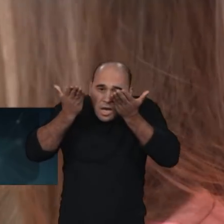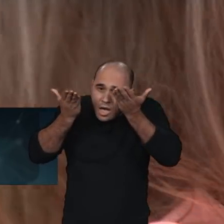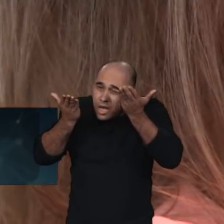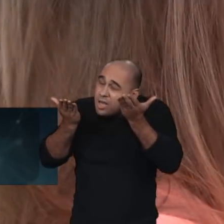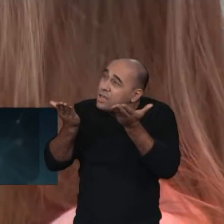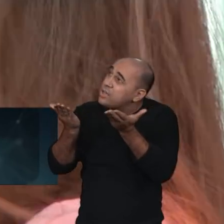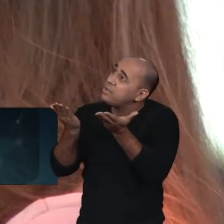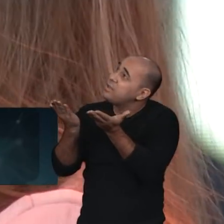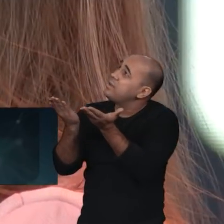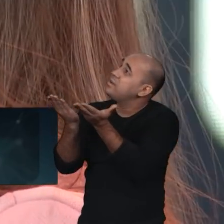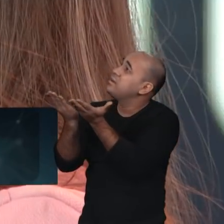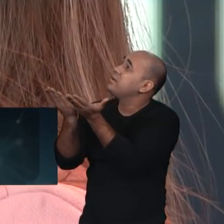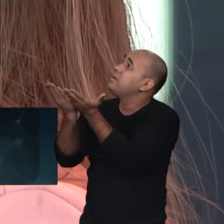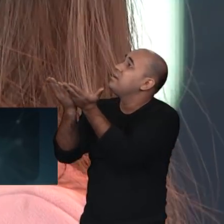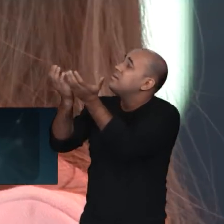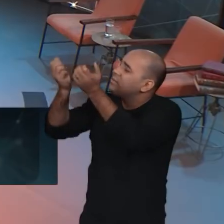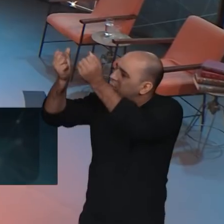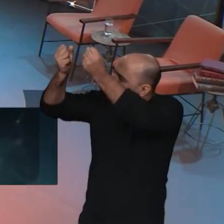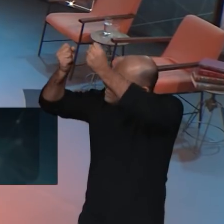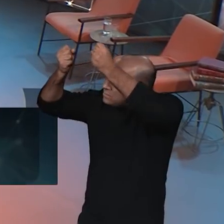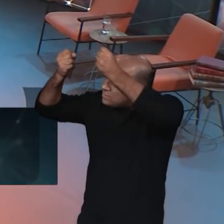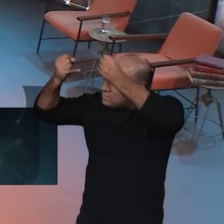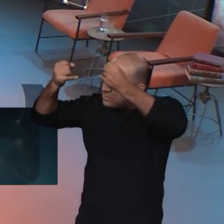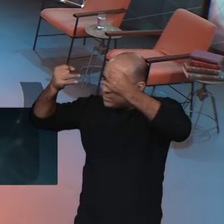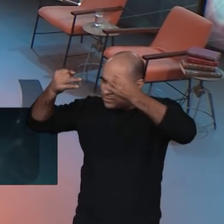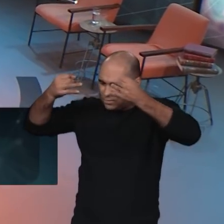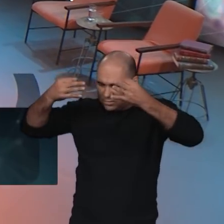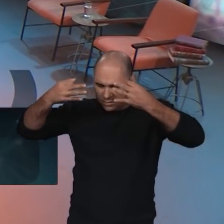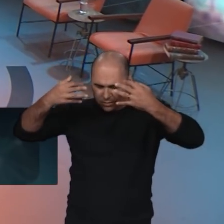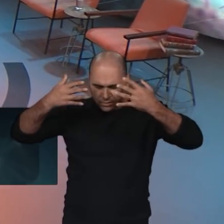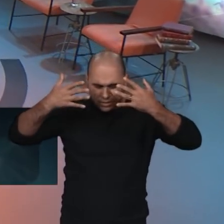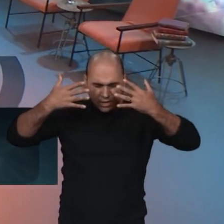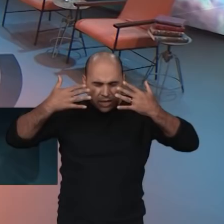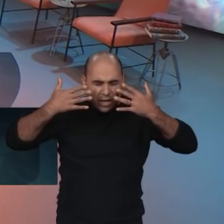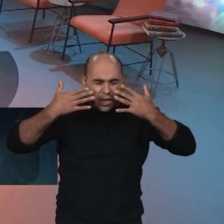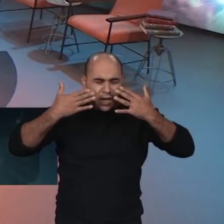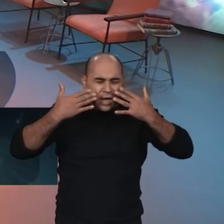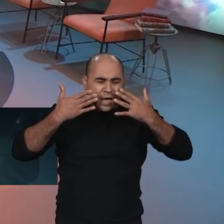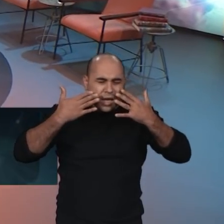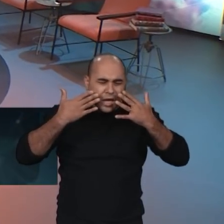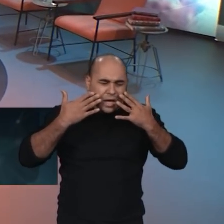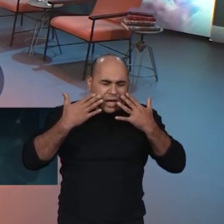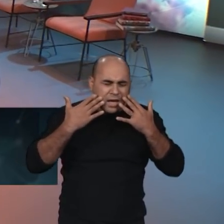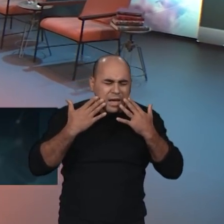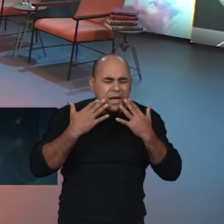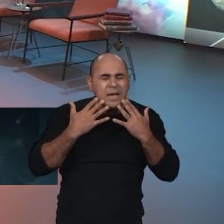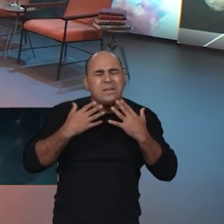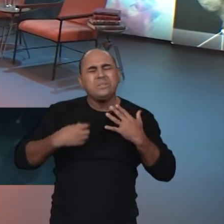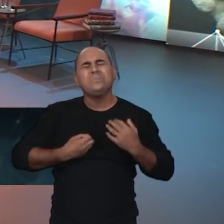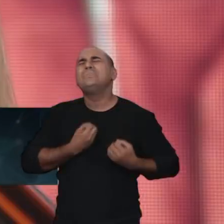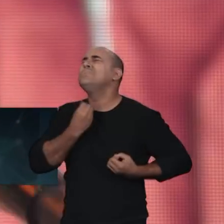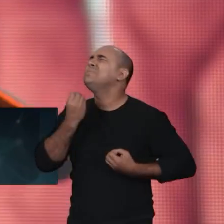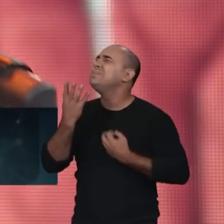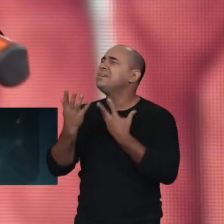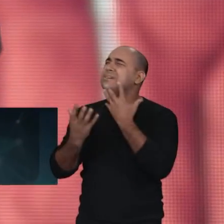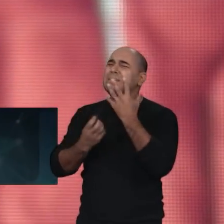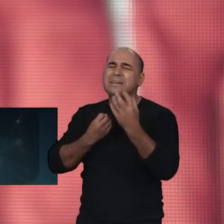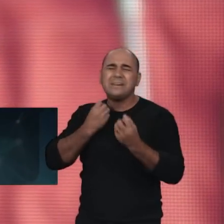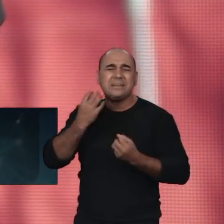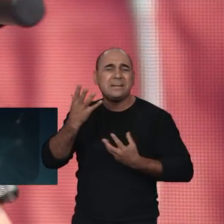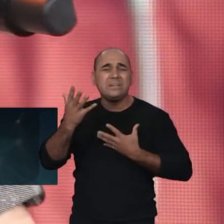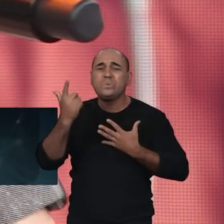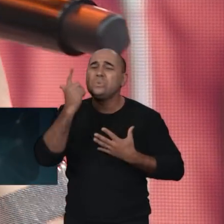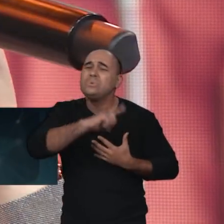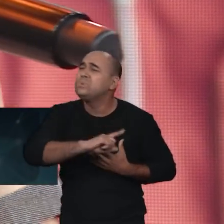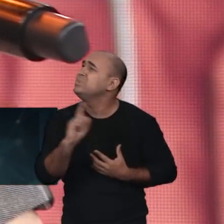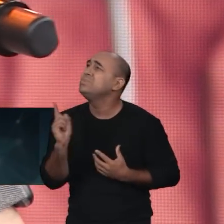em clamor. Chorando que eu disse não consigo, chorando que eu